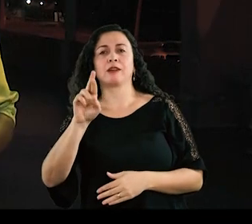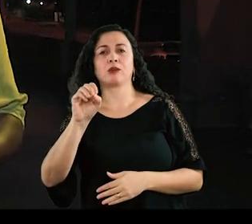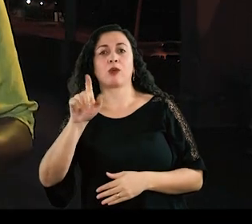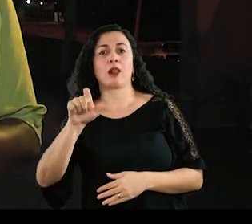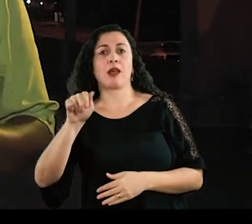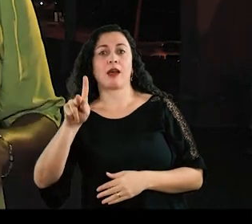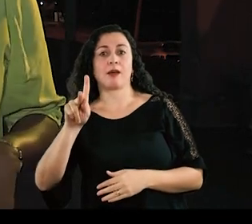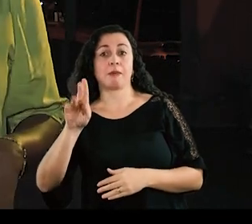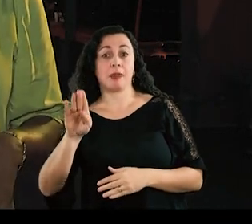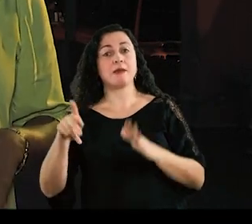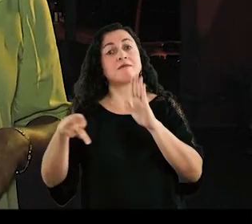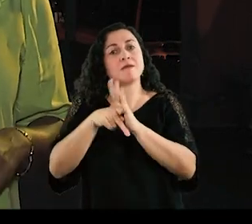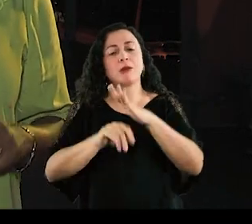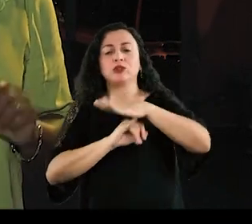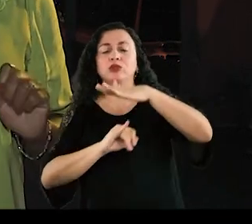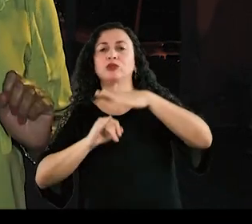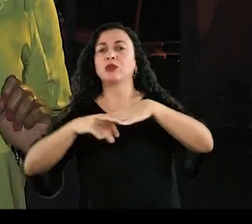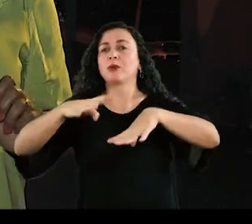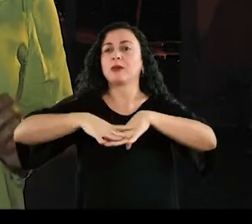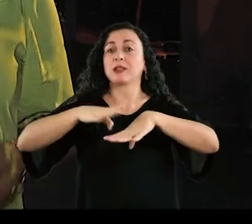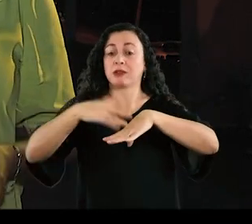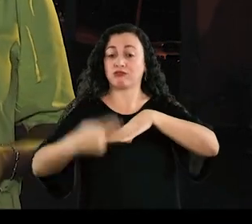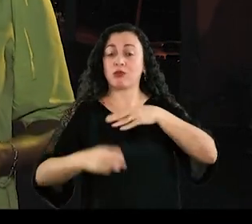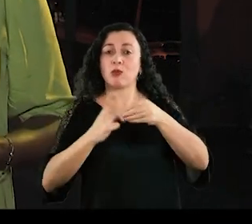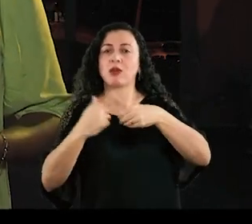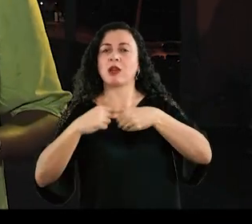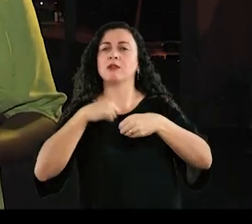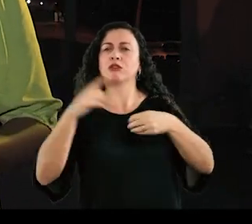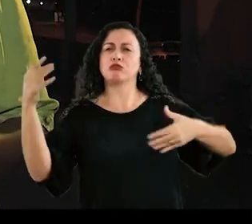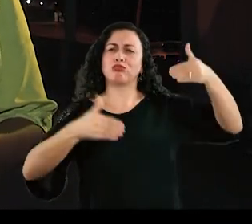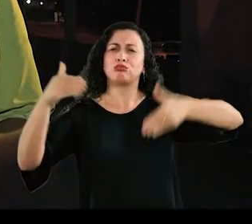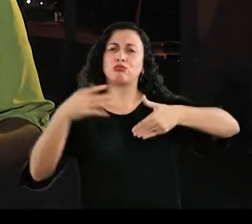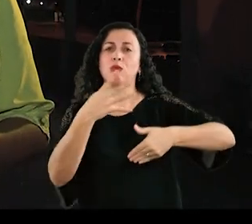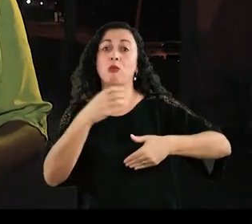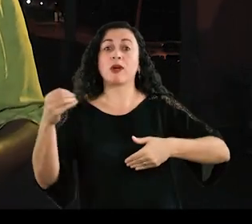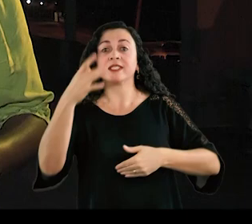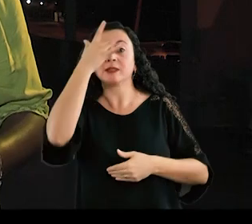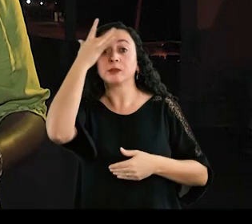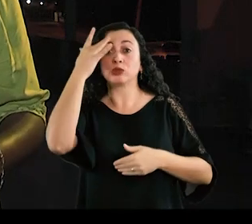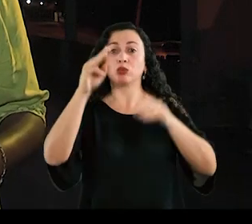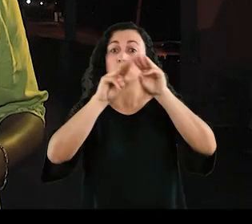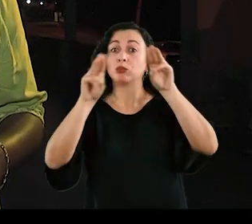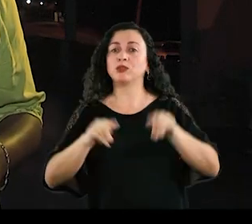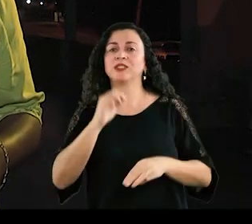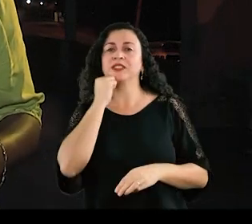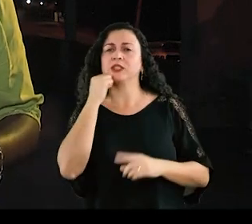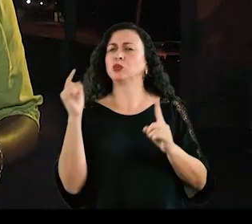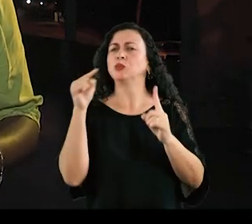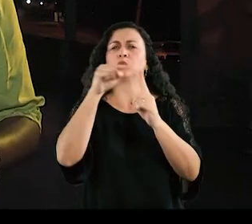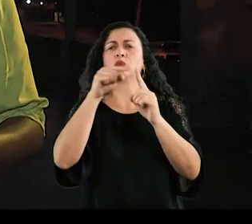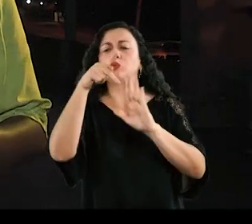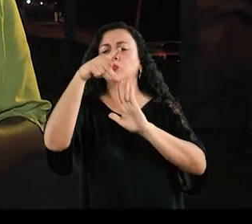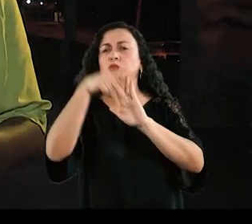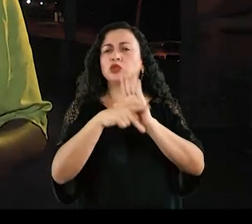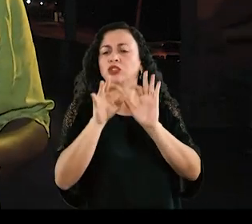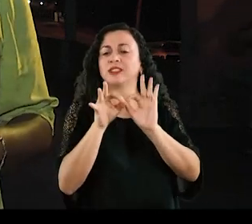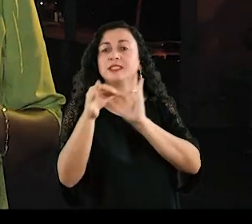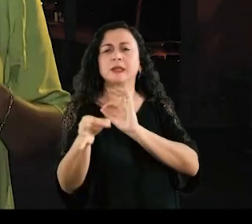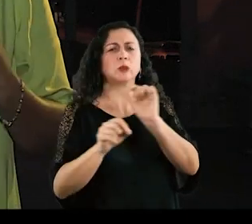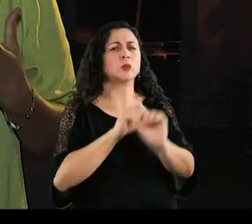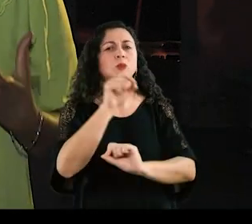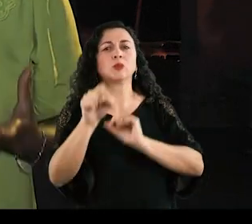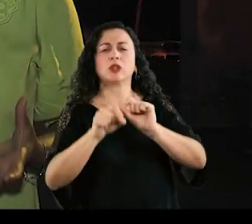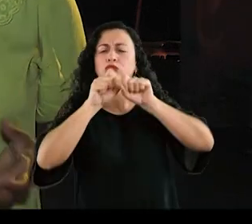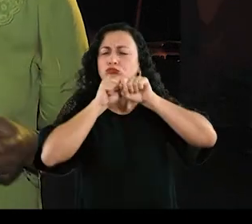da Unicamp reúne quase 400 pessoas no Museu de Ciências. O objetivo do projeto de extensão